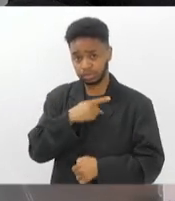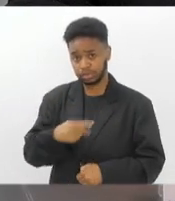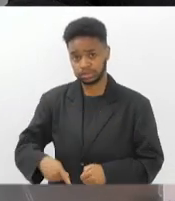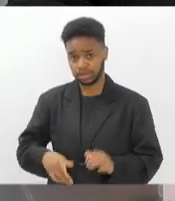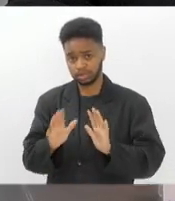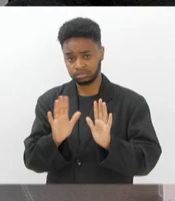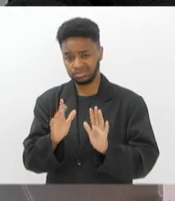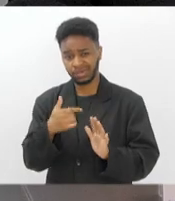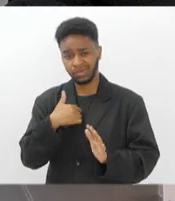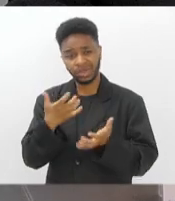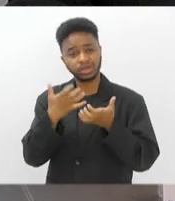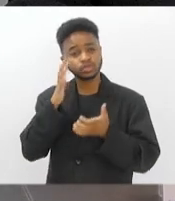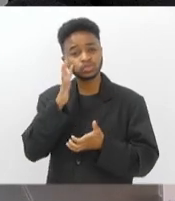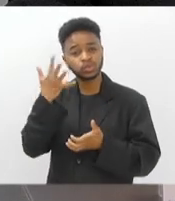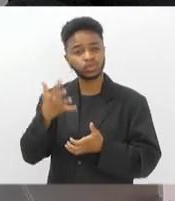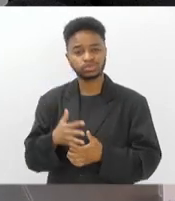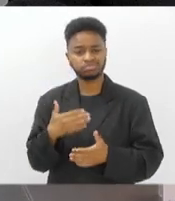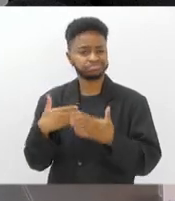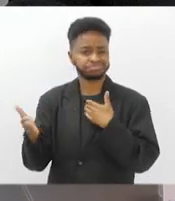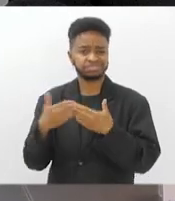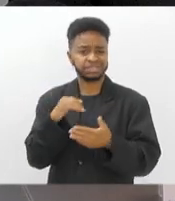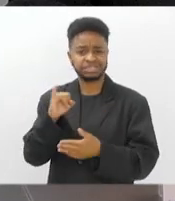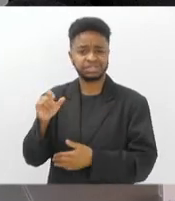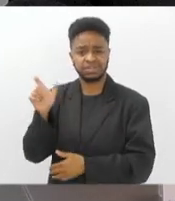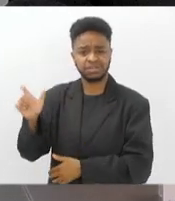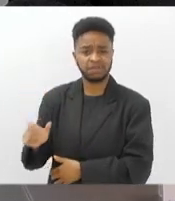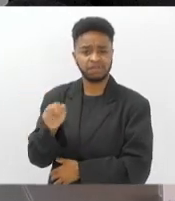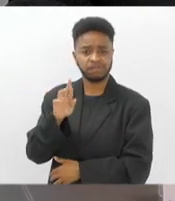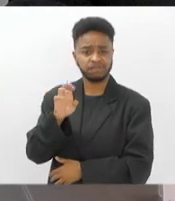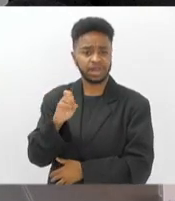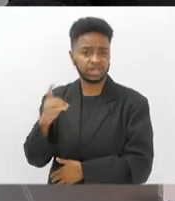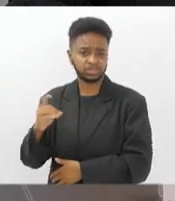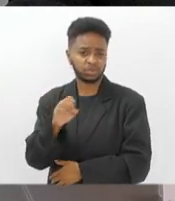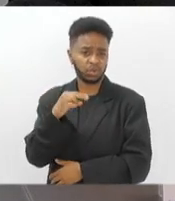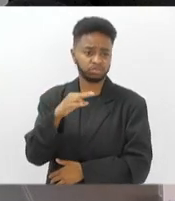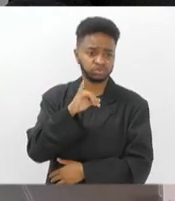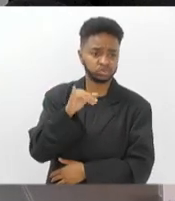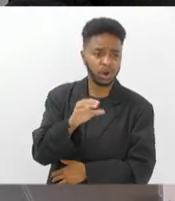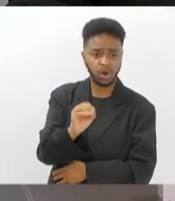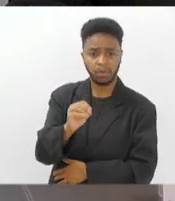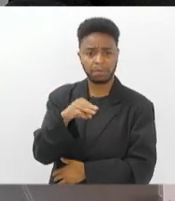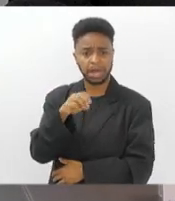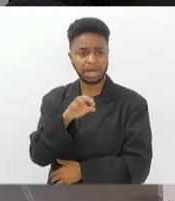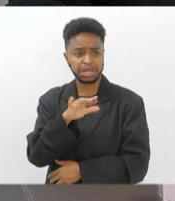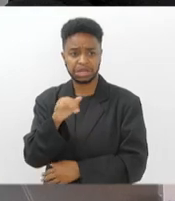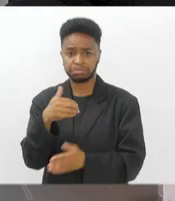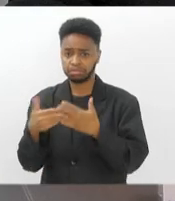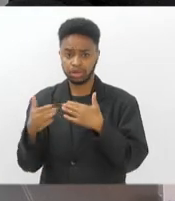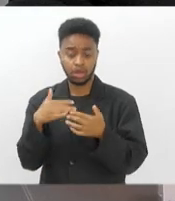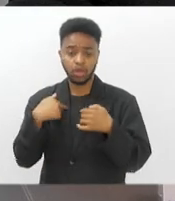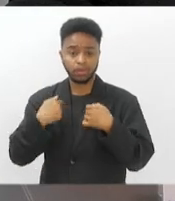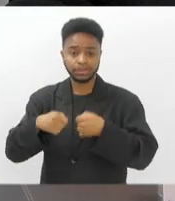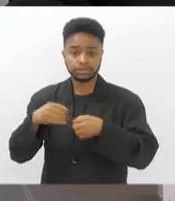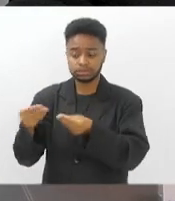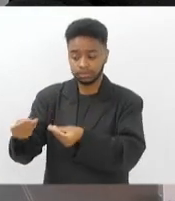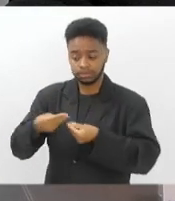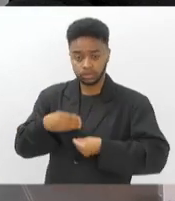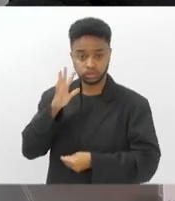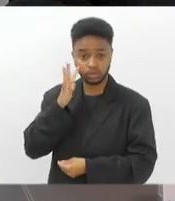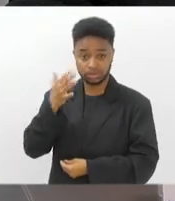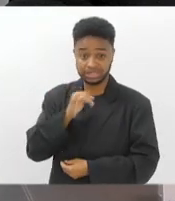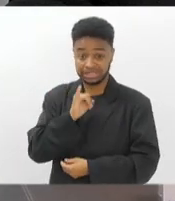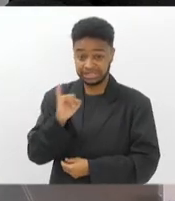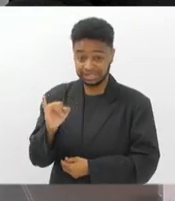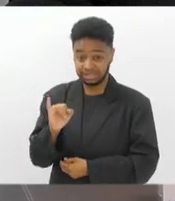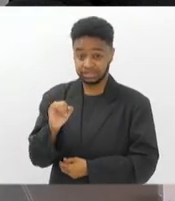não quero não não importa se é o Fred se é o João se é a Maria eu quero a solução Agora se a